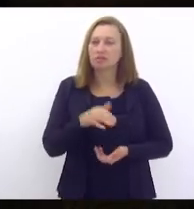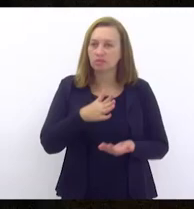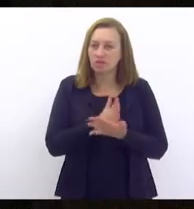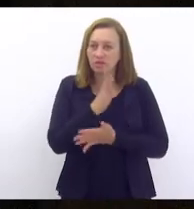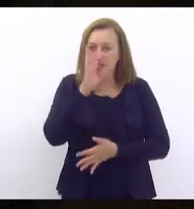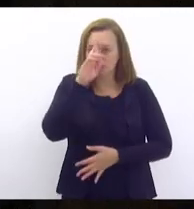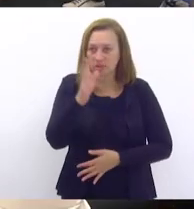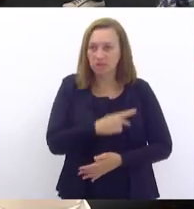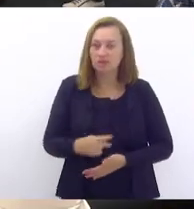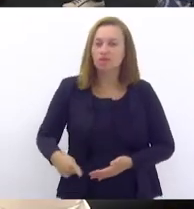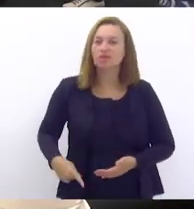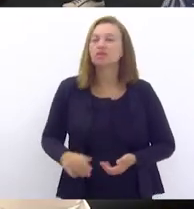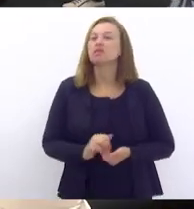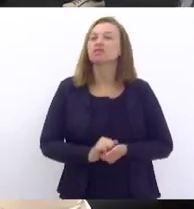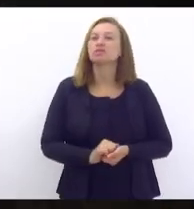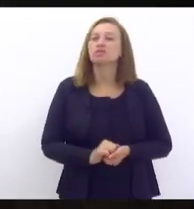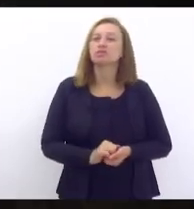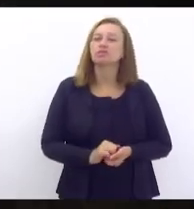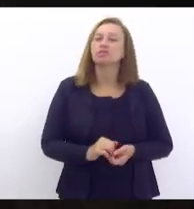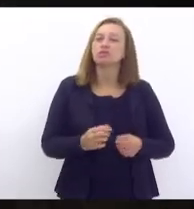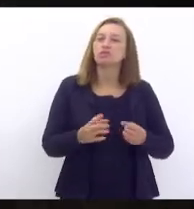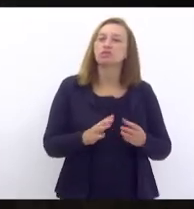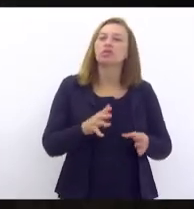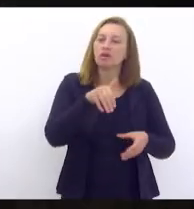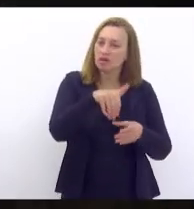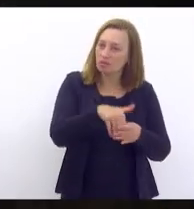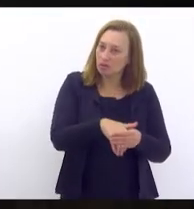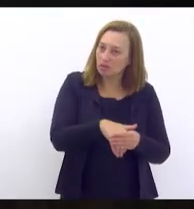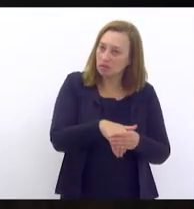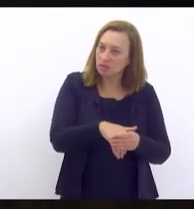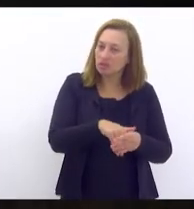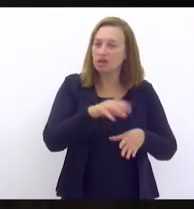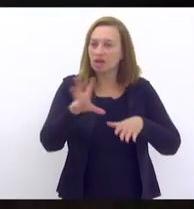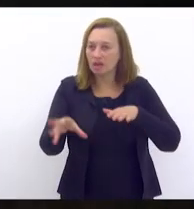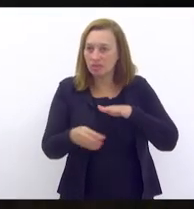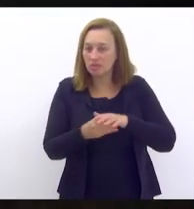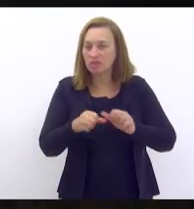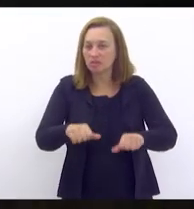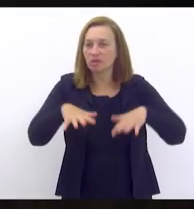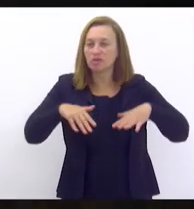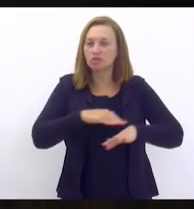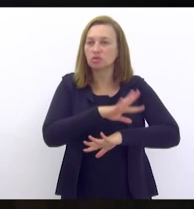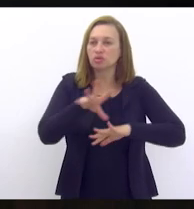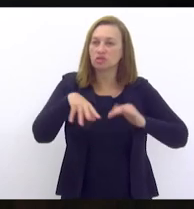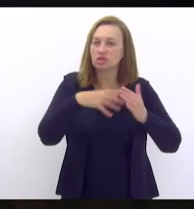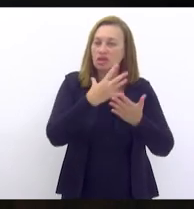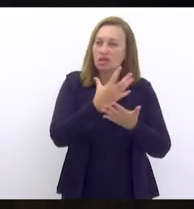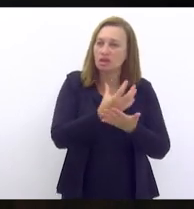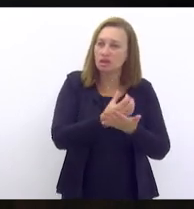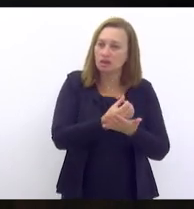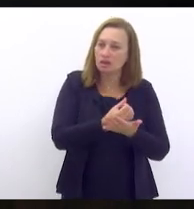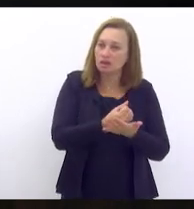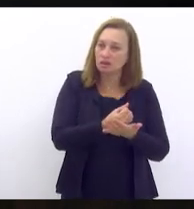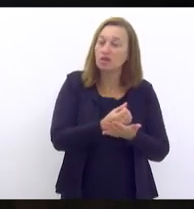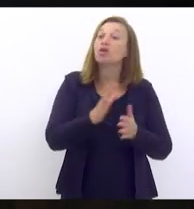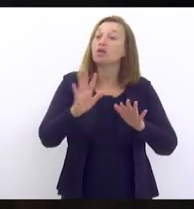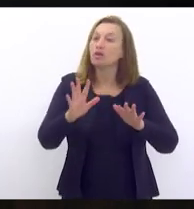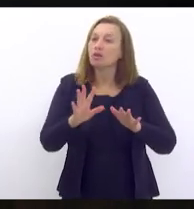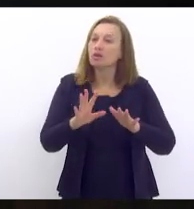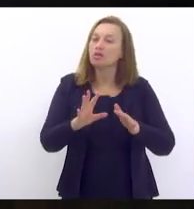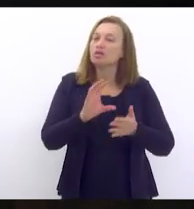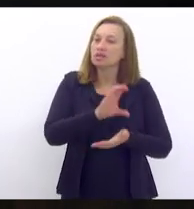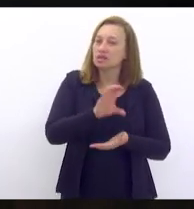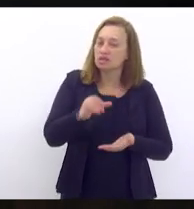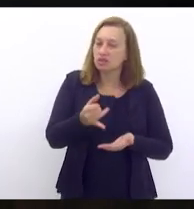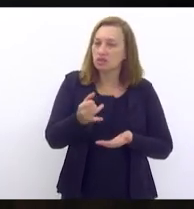Favorável, presidente. Com os pareceres emitidos, em votação, a emenda de plenário. Senhores que com parecer favorável pela